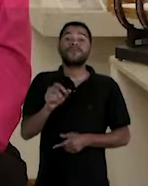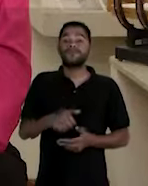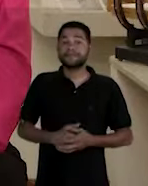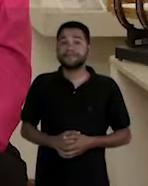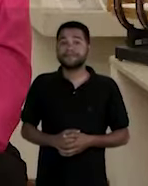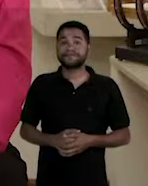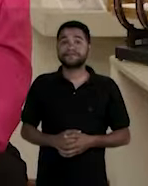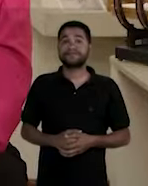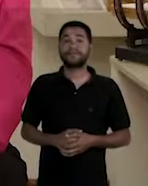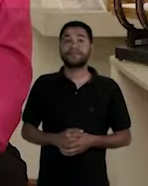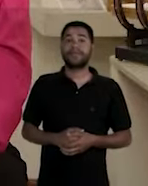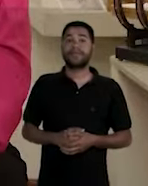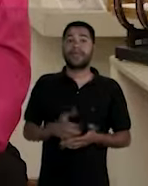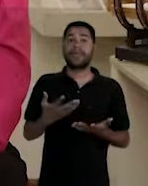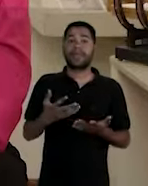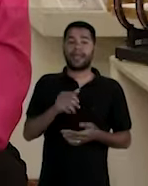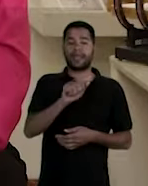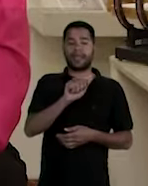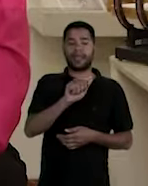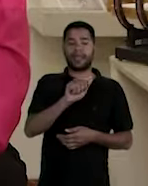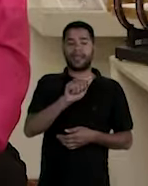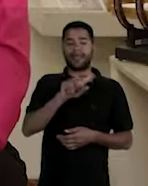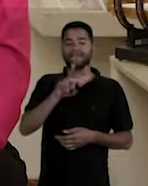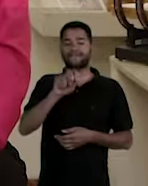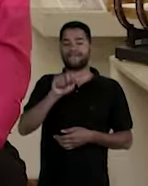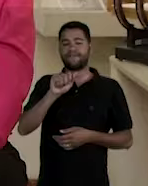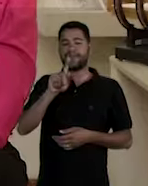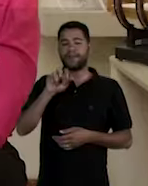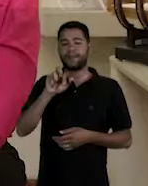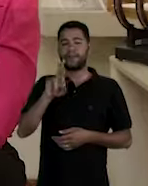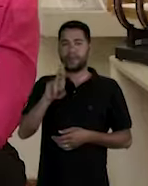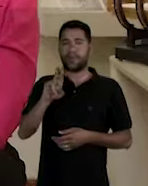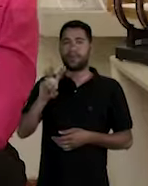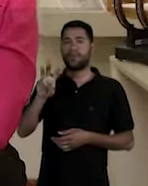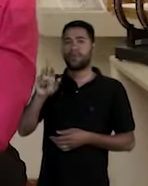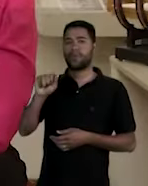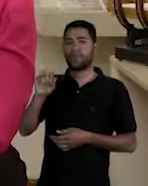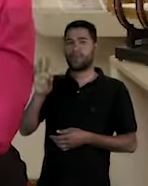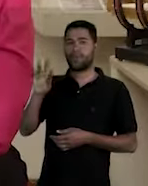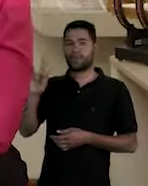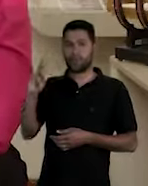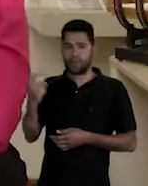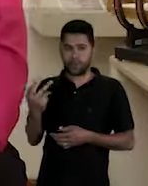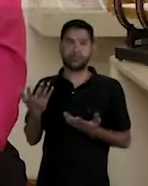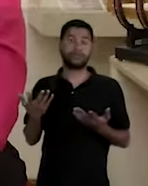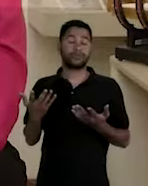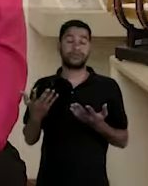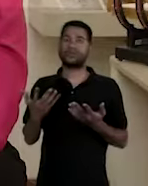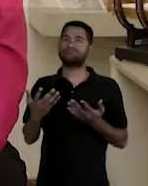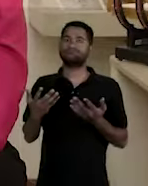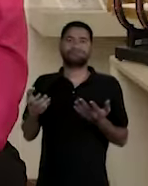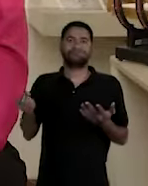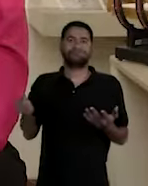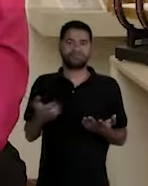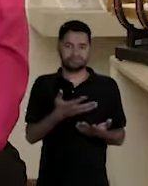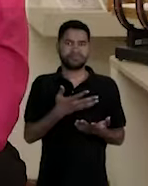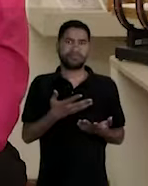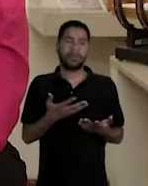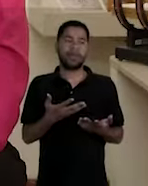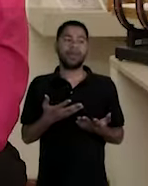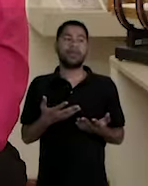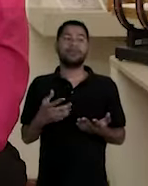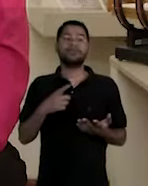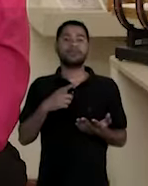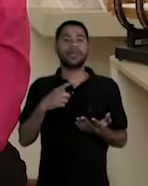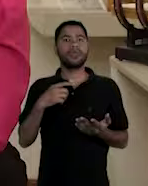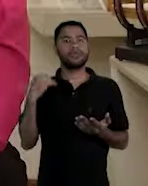máquina a vapor de Watt. A máquina de Watt. Foi revolucionária, inclusive, Exatamente. Né? Quer dizer, a máquina a vapor de Watt, ela